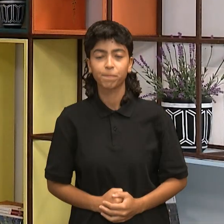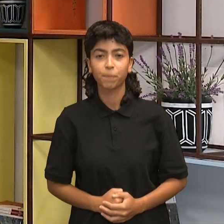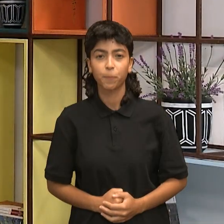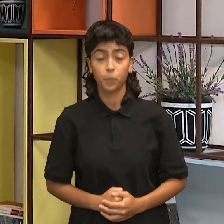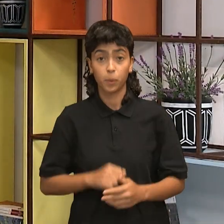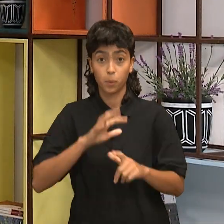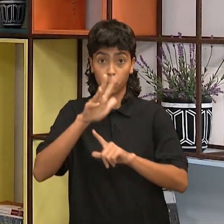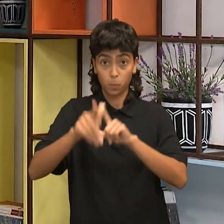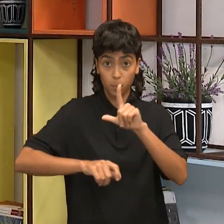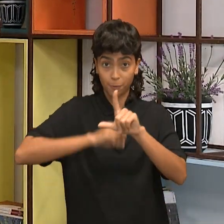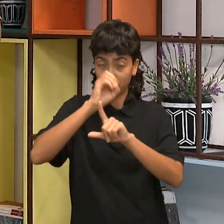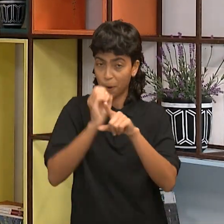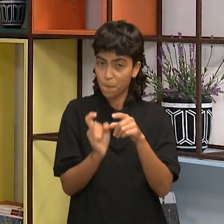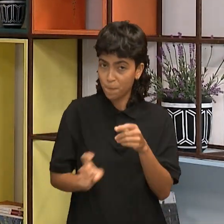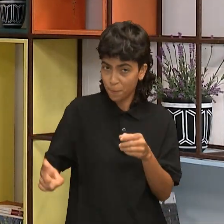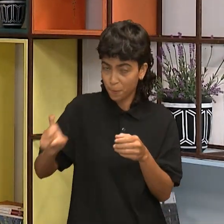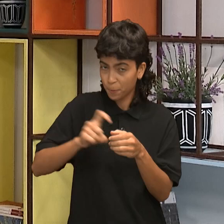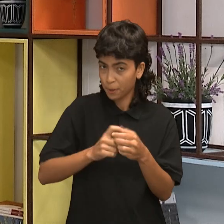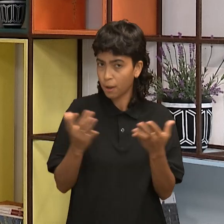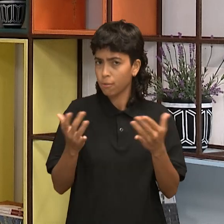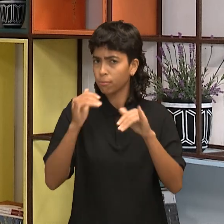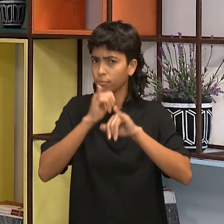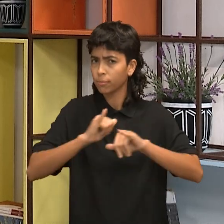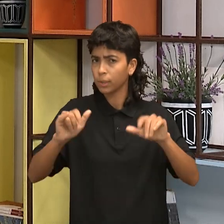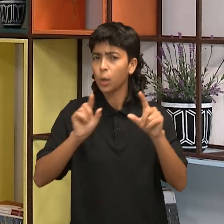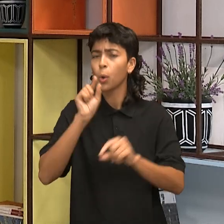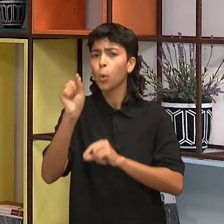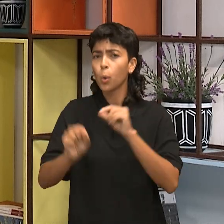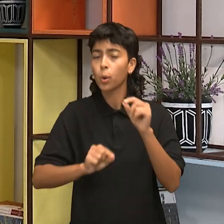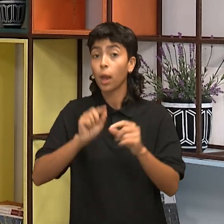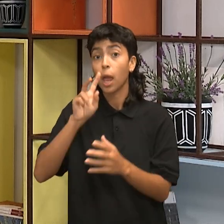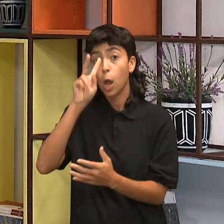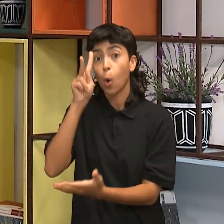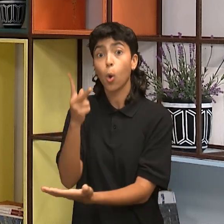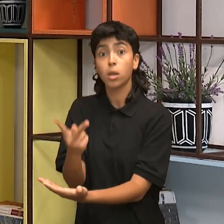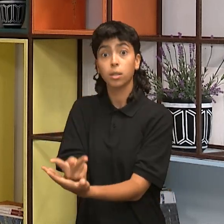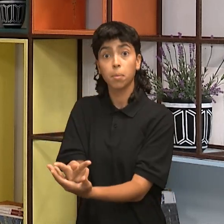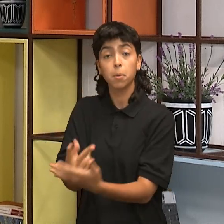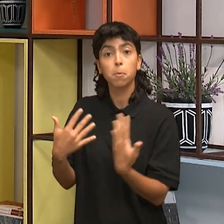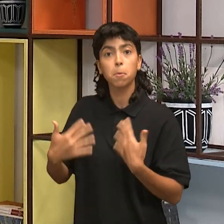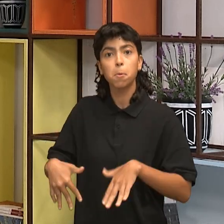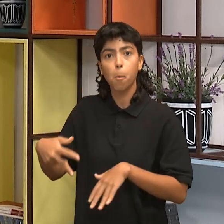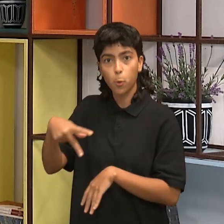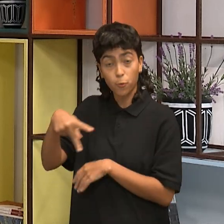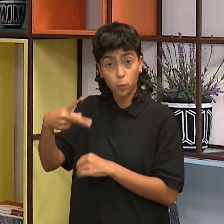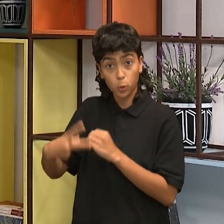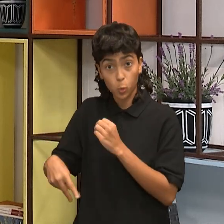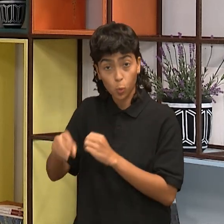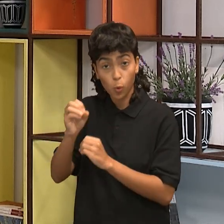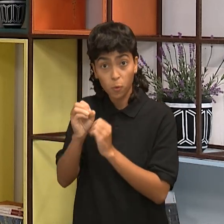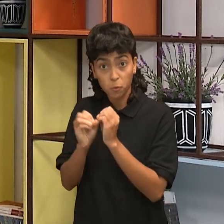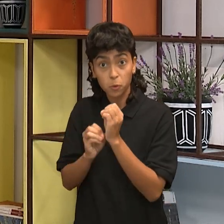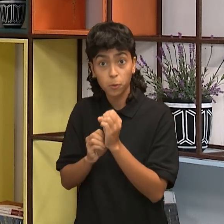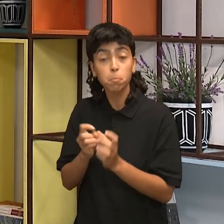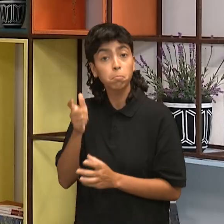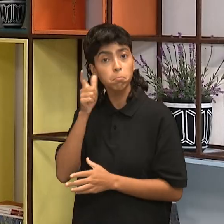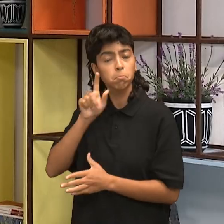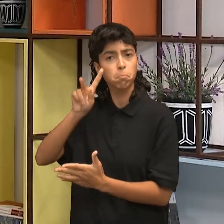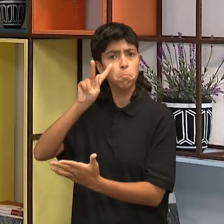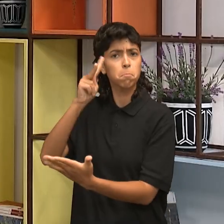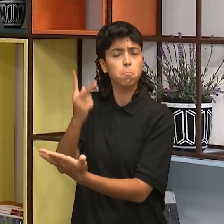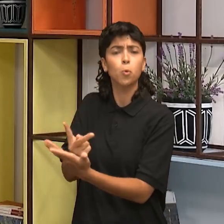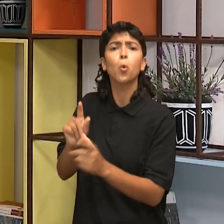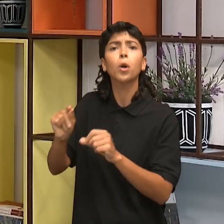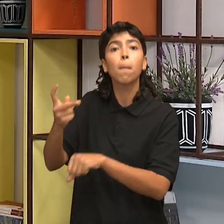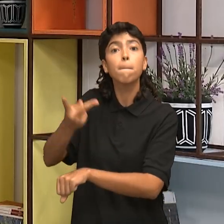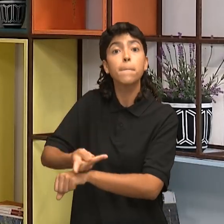O Mundo UFG já está de volta e vamos falar de reconhecimento. Um professor da UFG foi um dos contemplados com uma